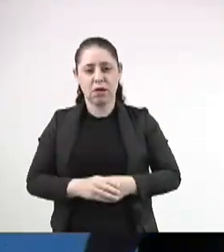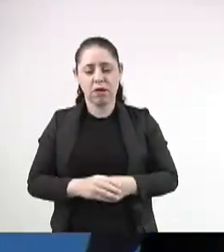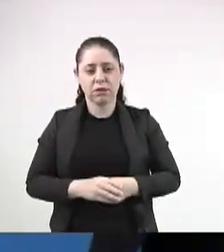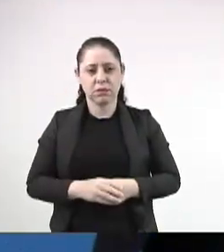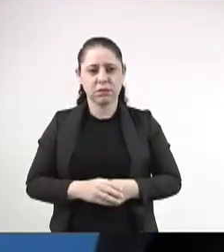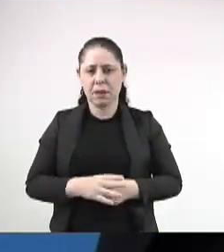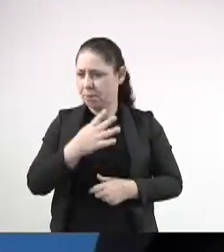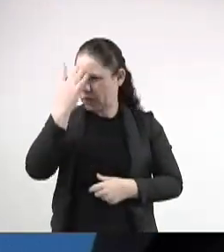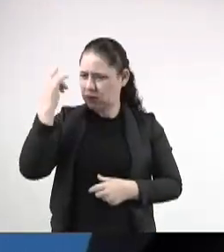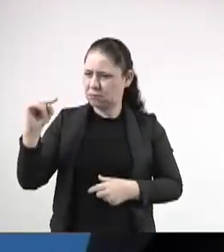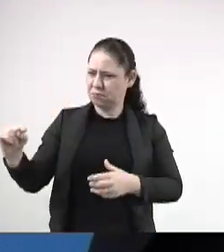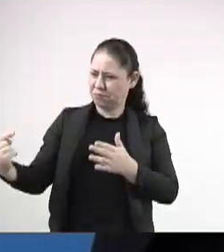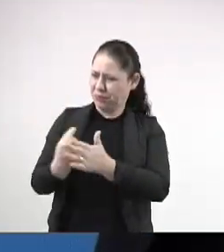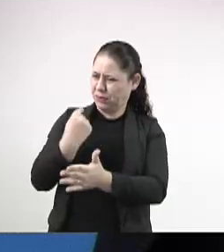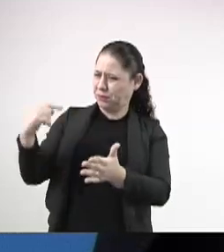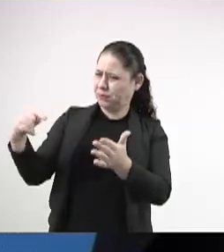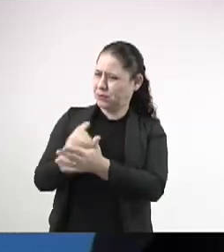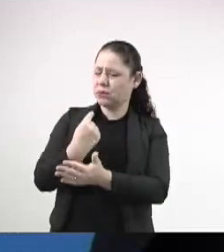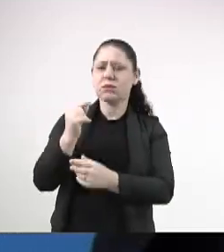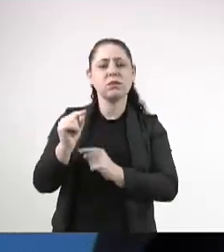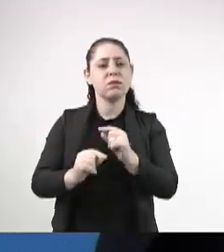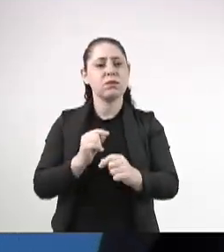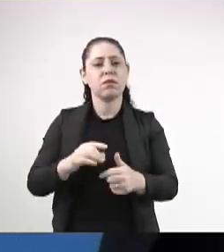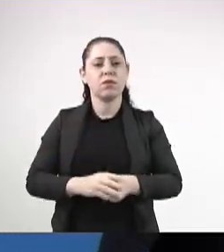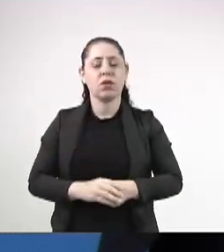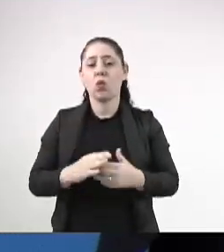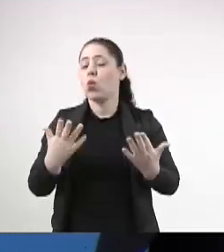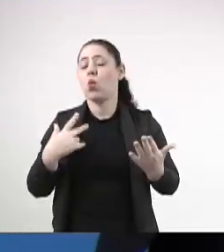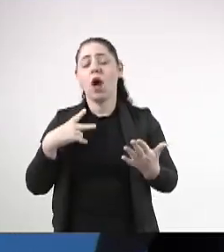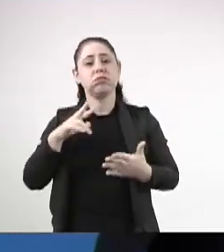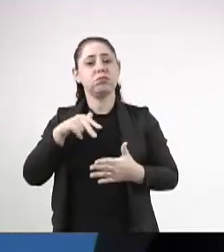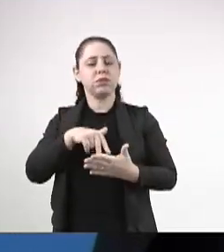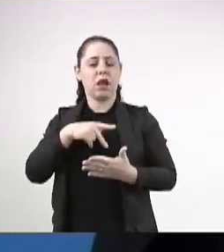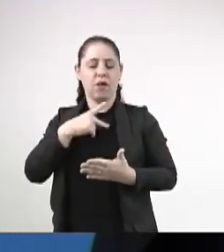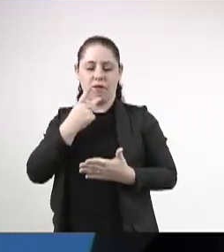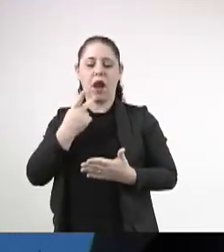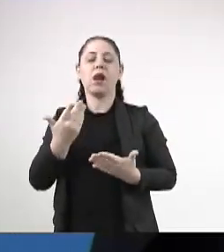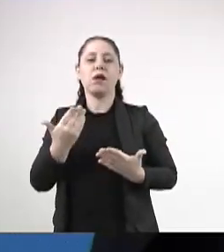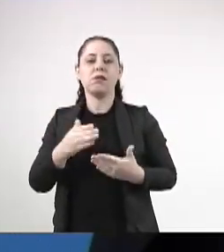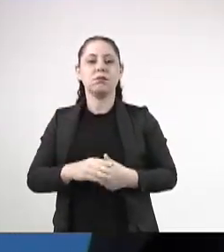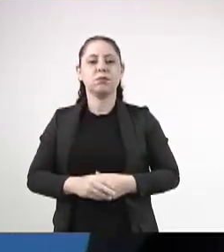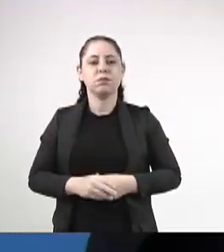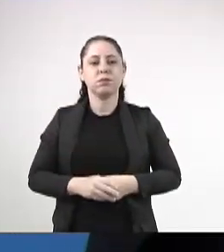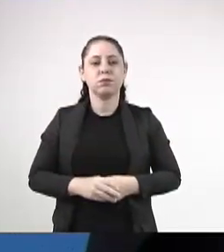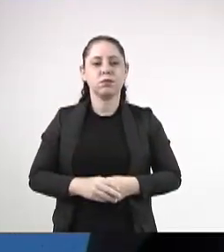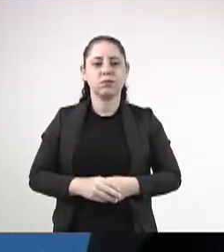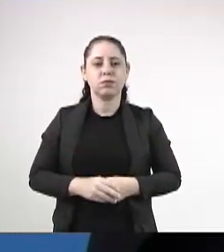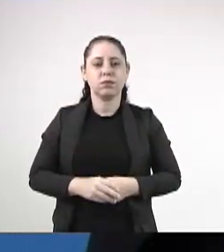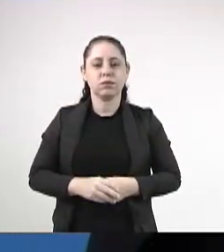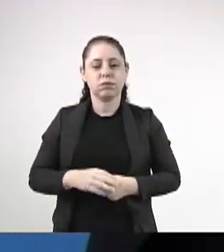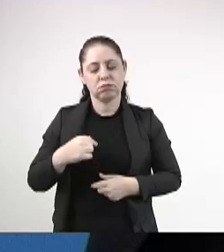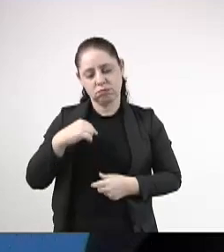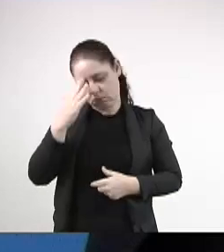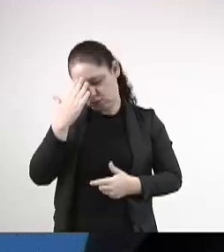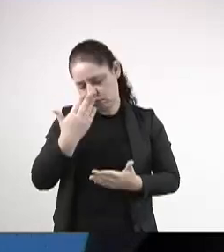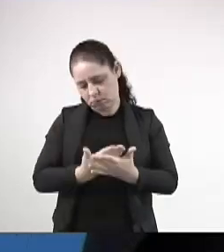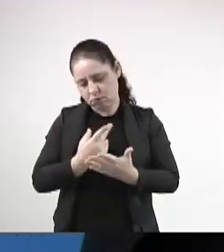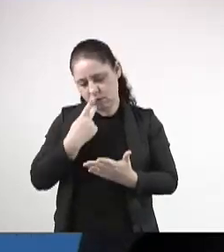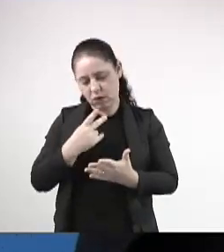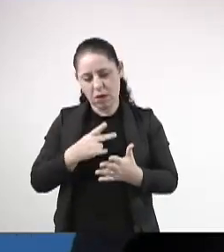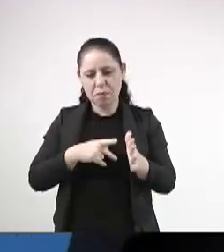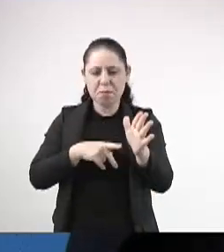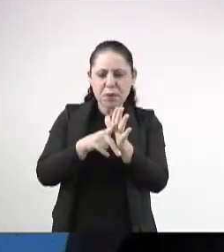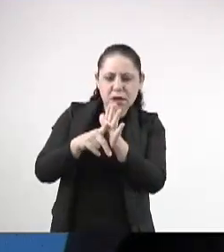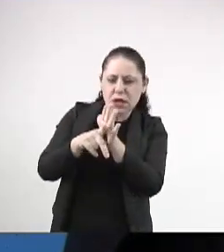nos perguntando, questionando qual seria o nosso posicionamento em relação a isso. Eu creio que, se a gente for fazer hoje uma enquete no